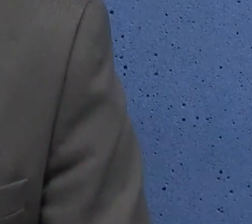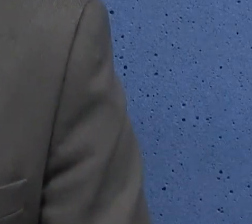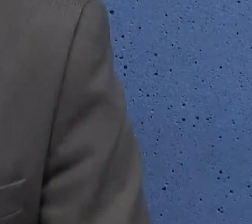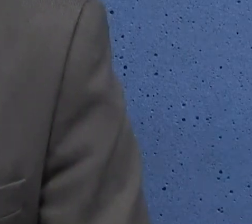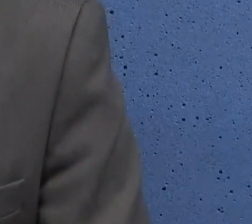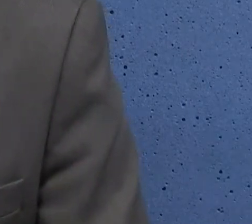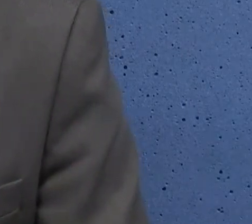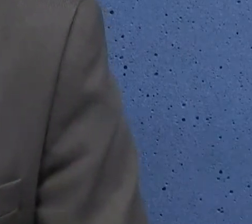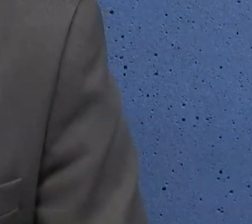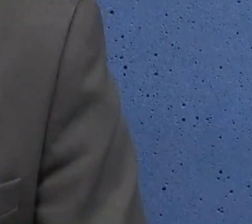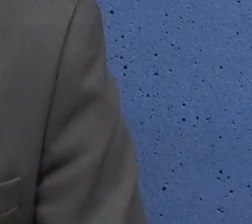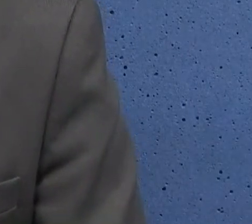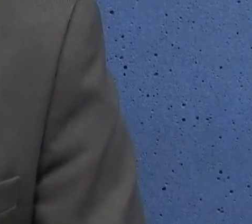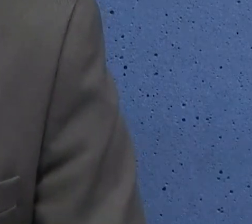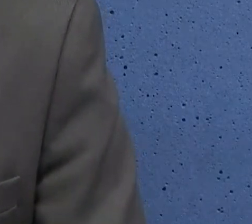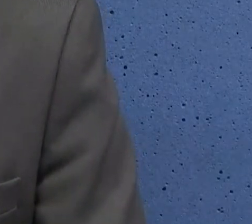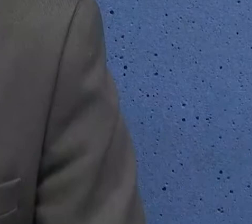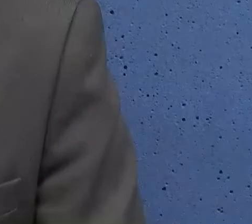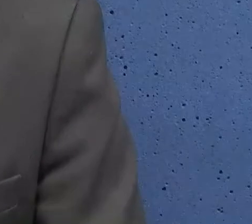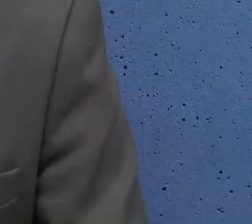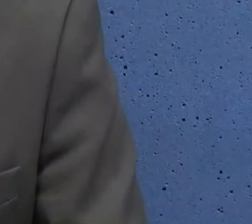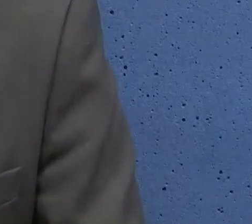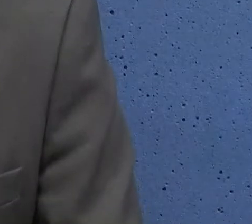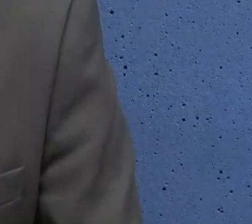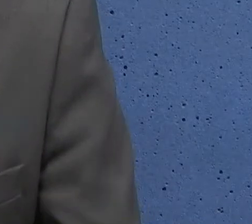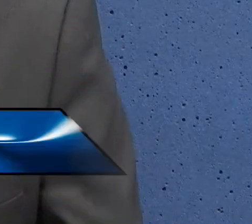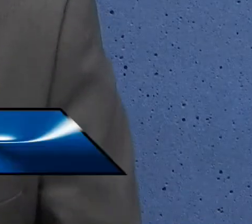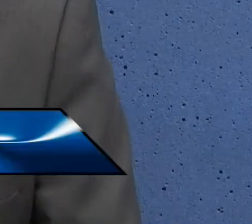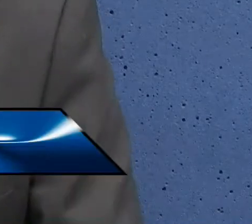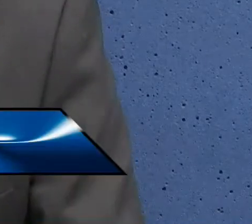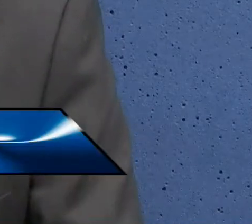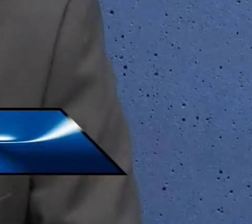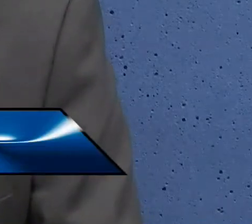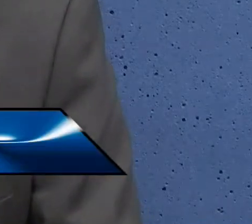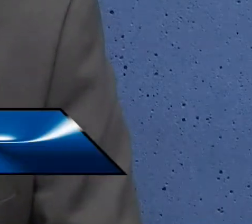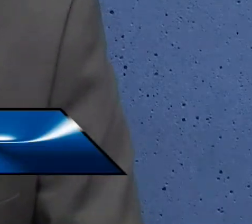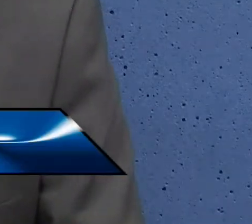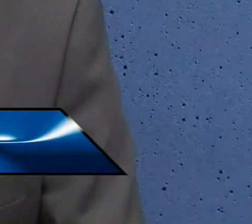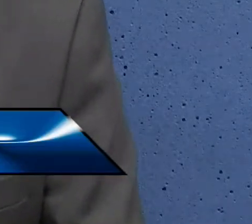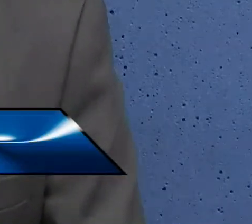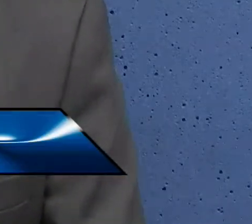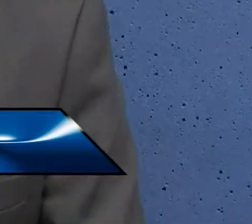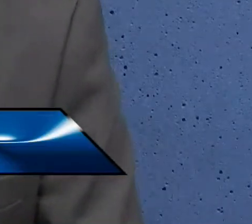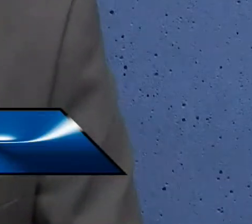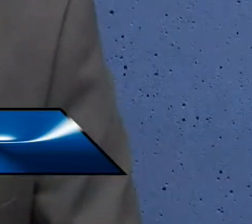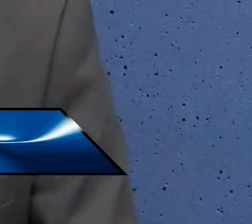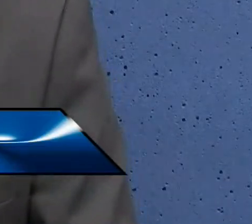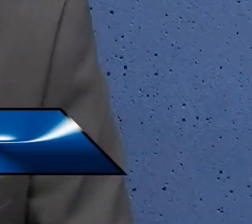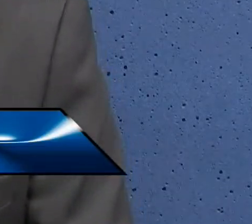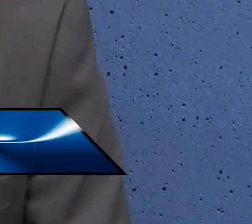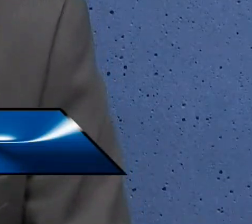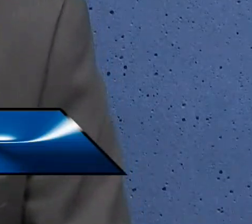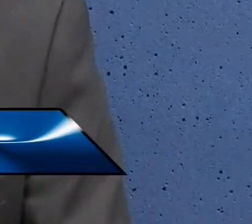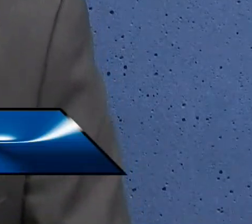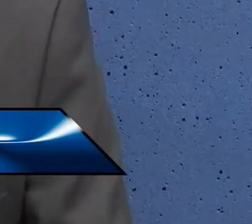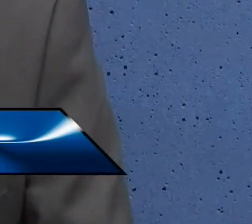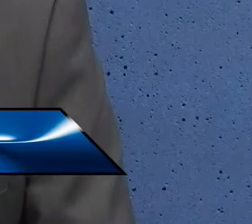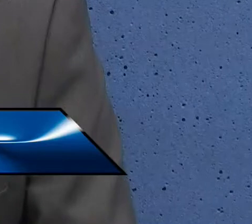íntegra, e também no site do INSS. Olha, sem sombra de dúvida alguma, eu acho que a intenção nossa é justamente